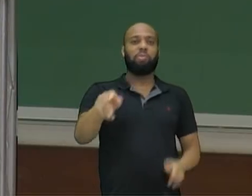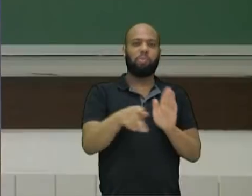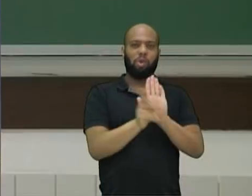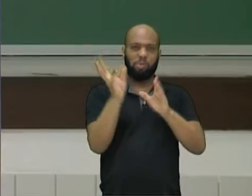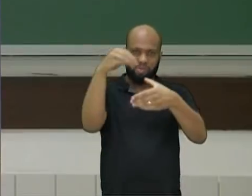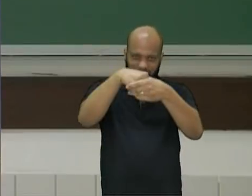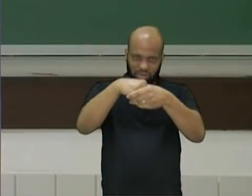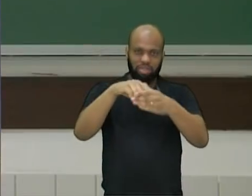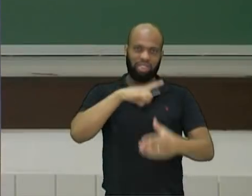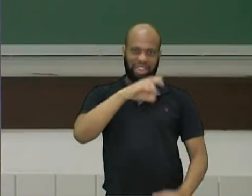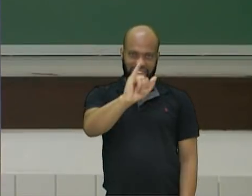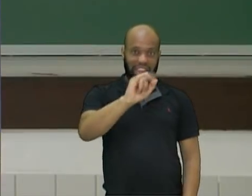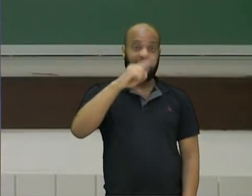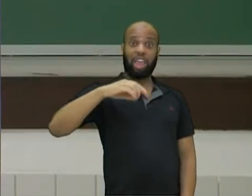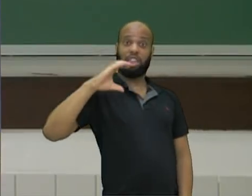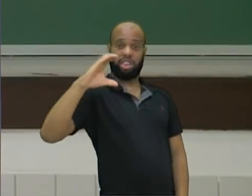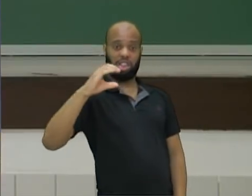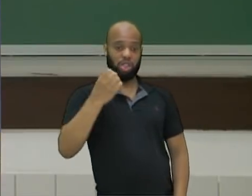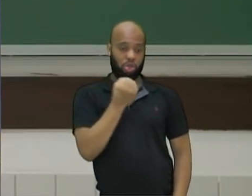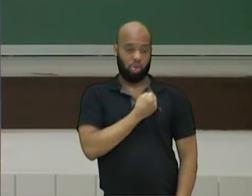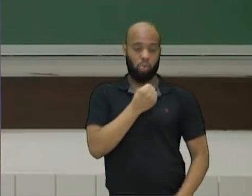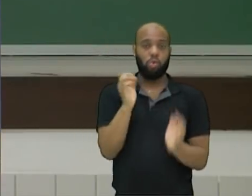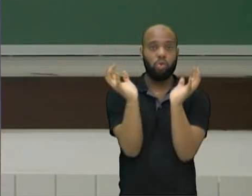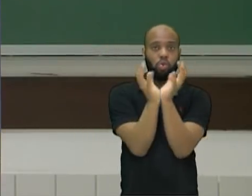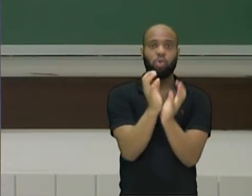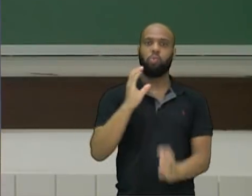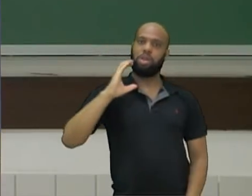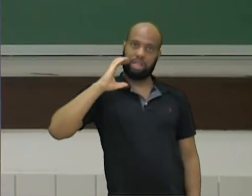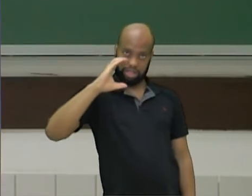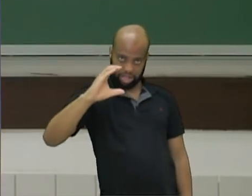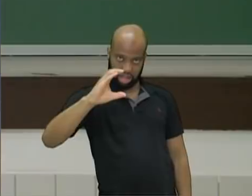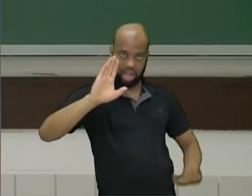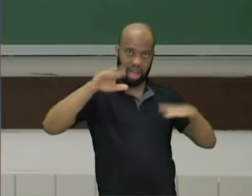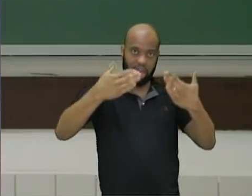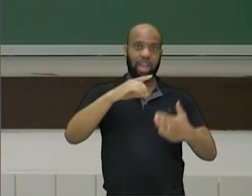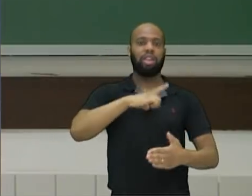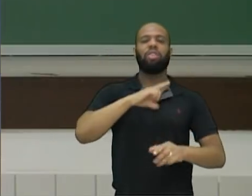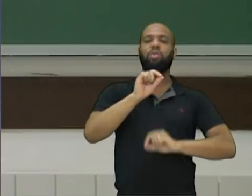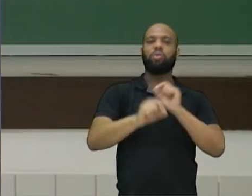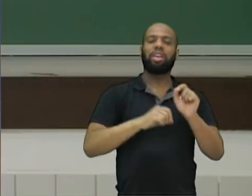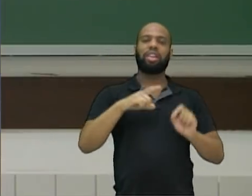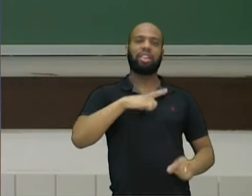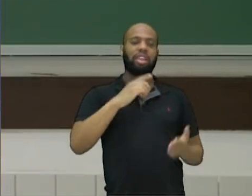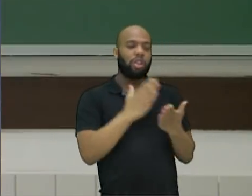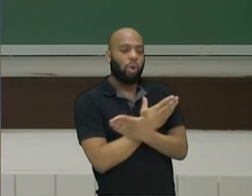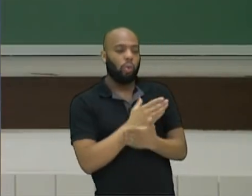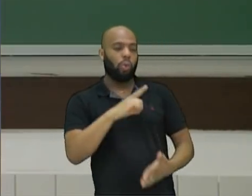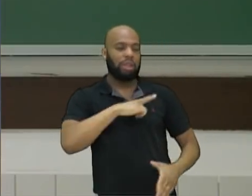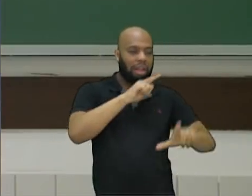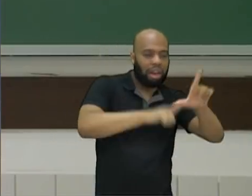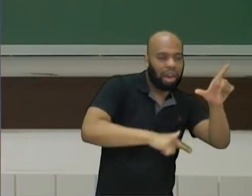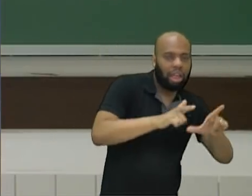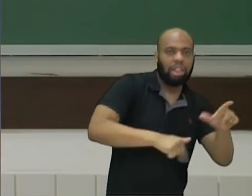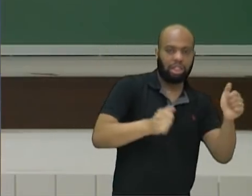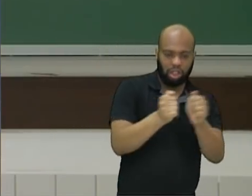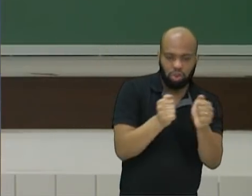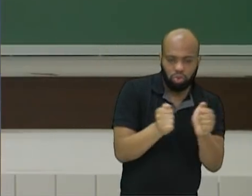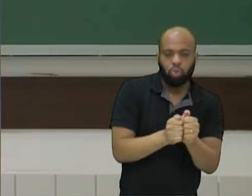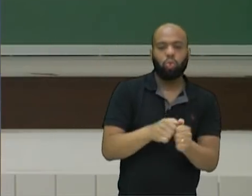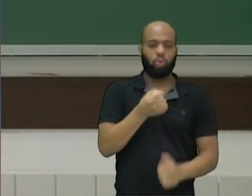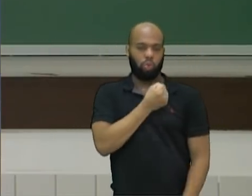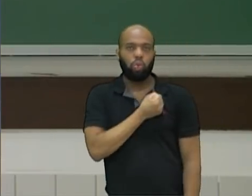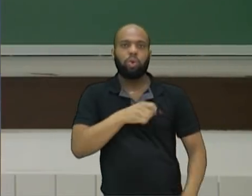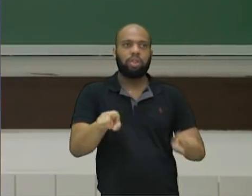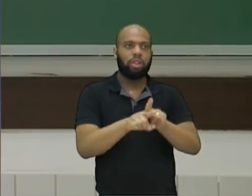até agora a gente fez com números, soma de números, número com parte literal, e coloquei só uma última atividade para que vocês